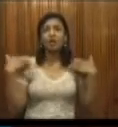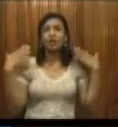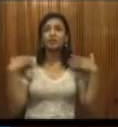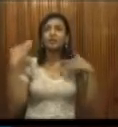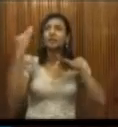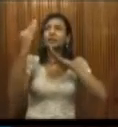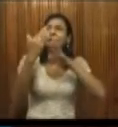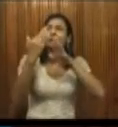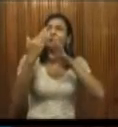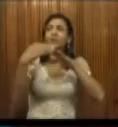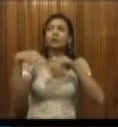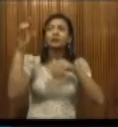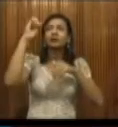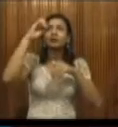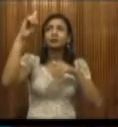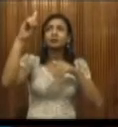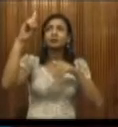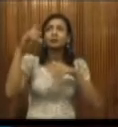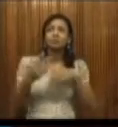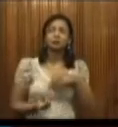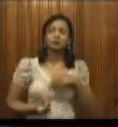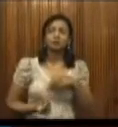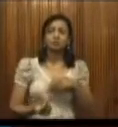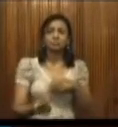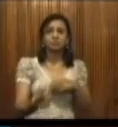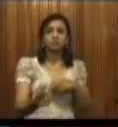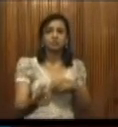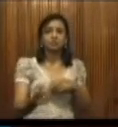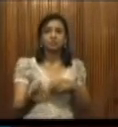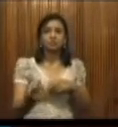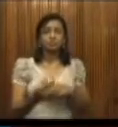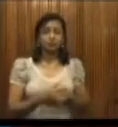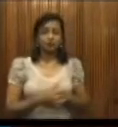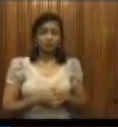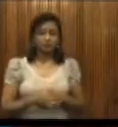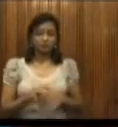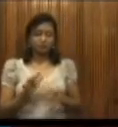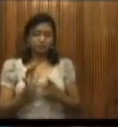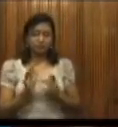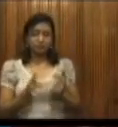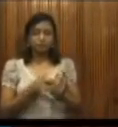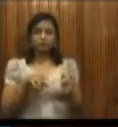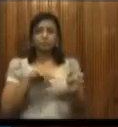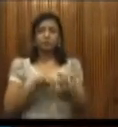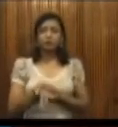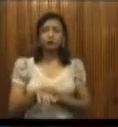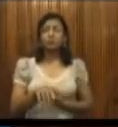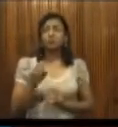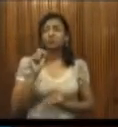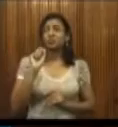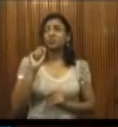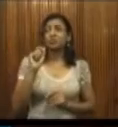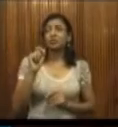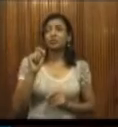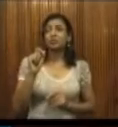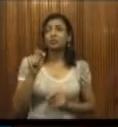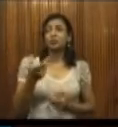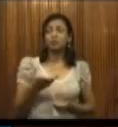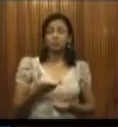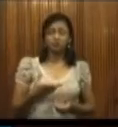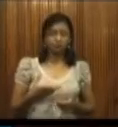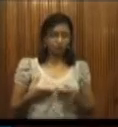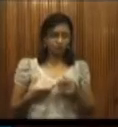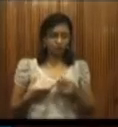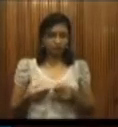Deus na eternidade? Jesus Cristo pergunta para o homem: o que adianta ganhar o mundo inteiro, mas perder a sua